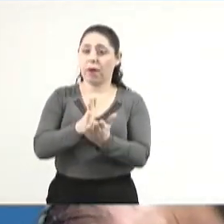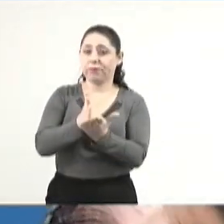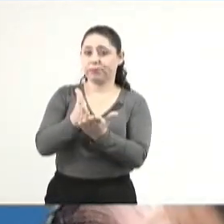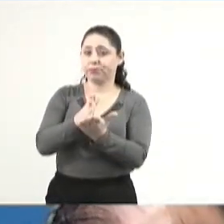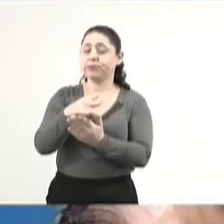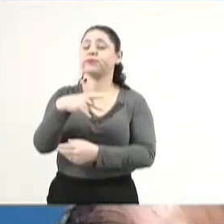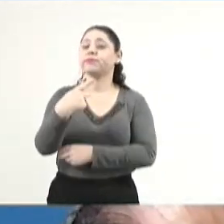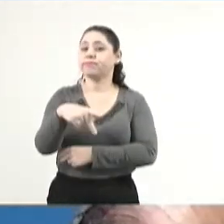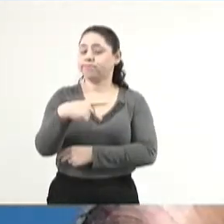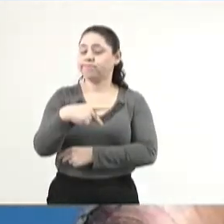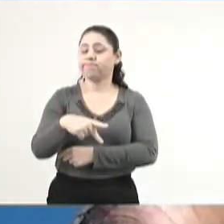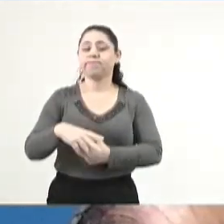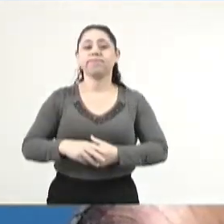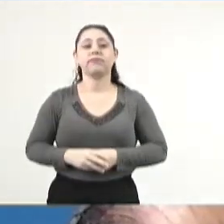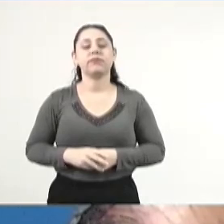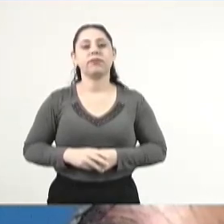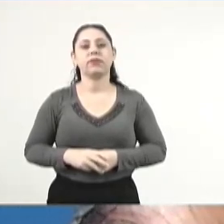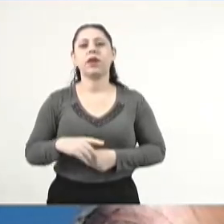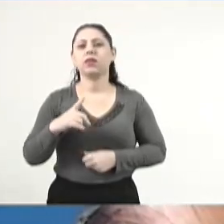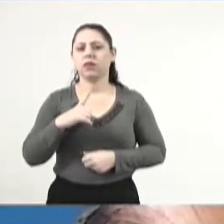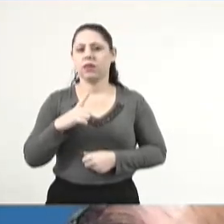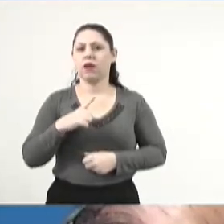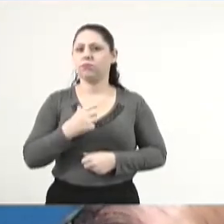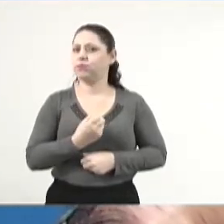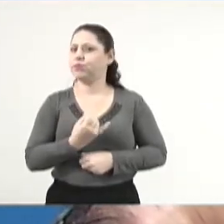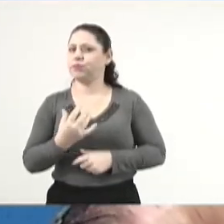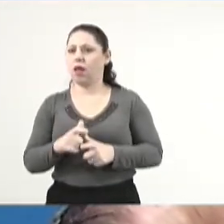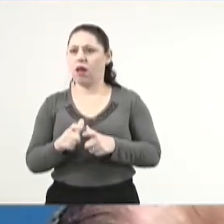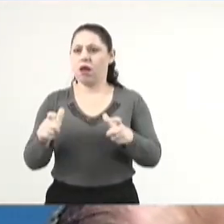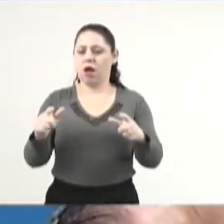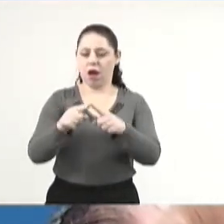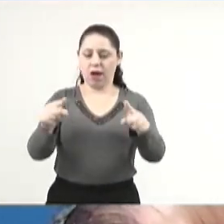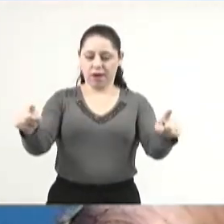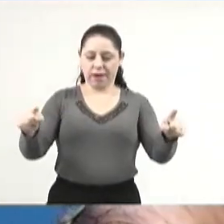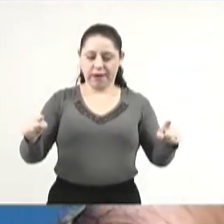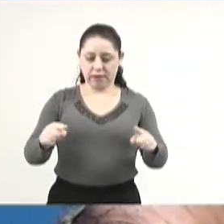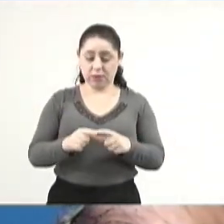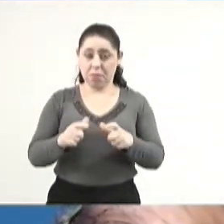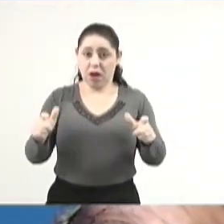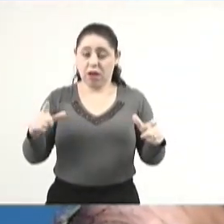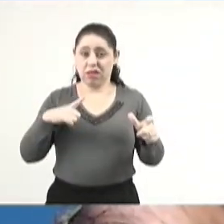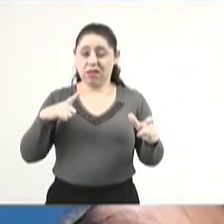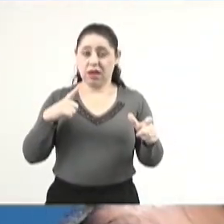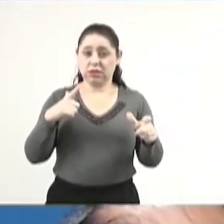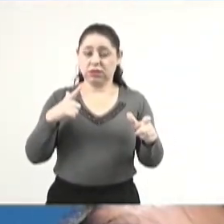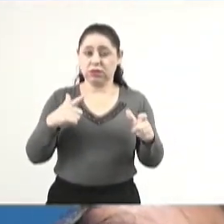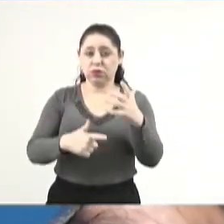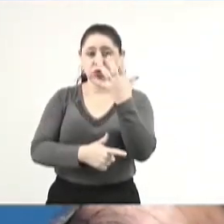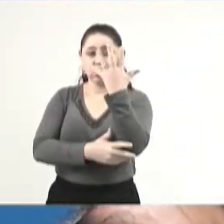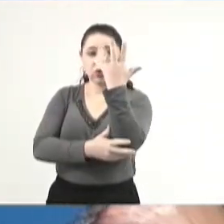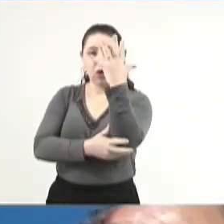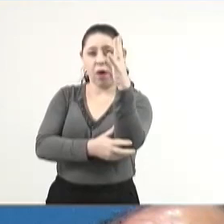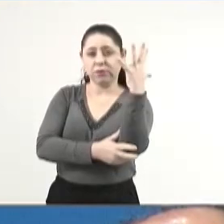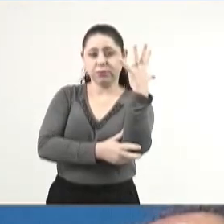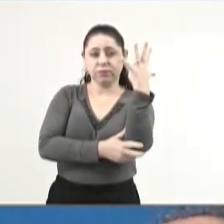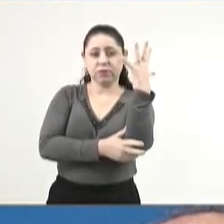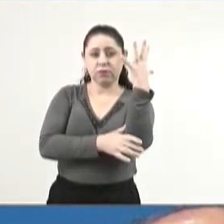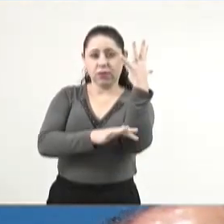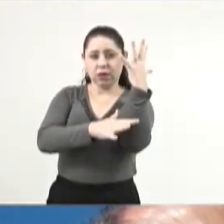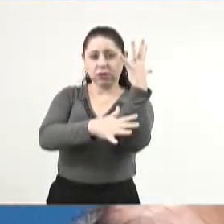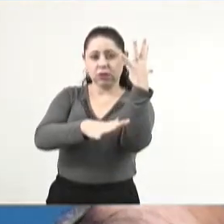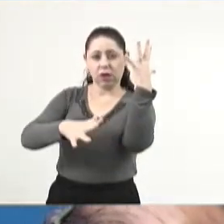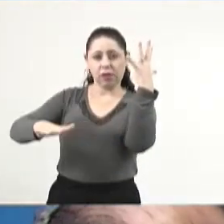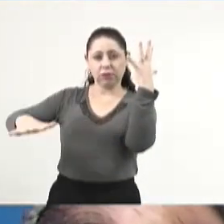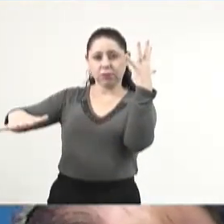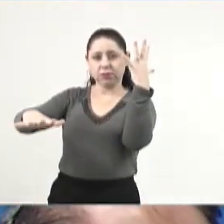com o Paraguai, possuindo em grande parte da sua área uma vegetação com as mesmas características